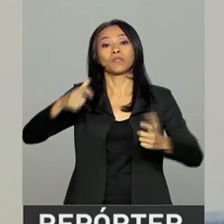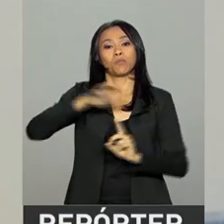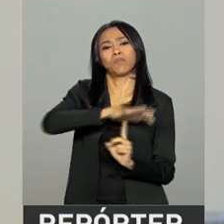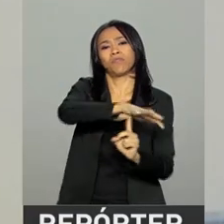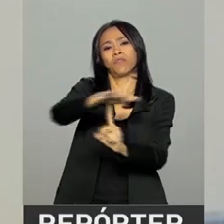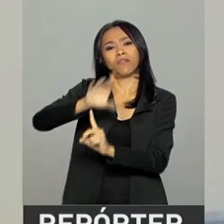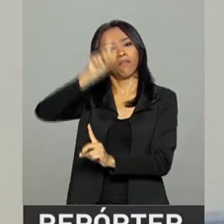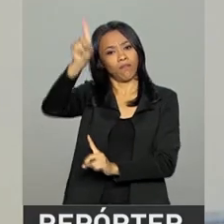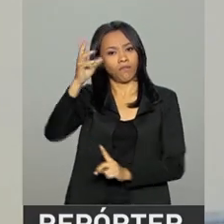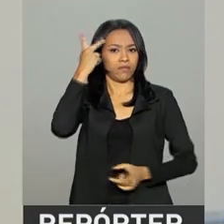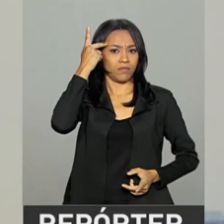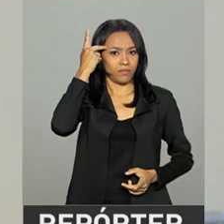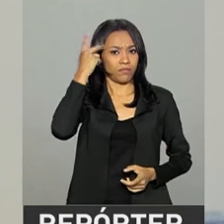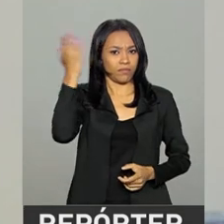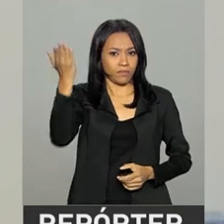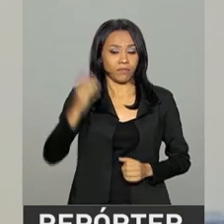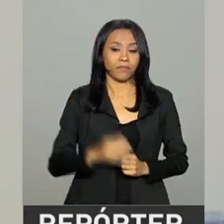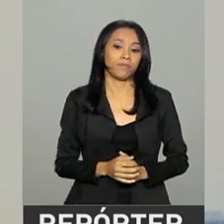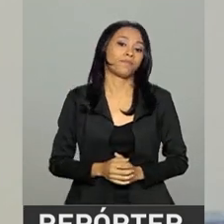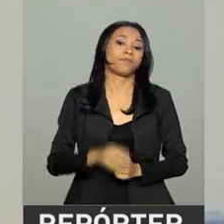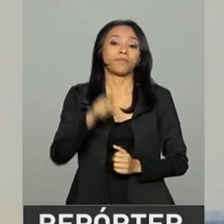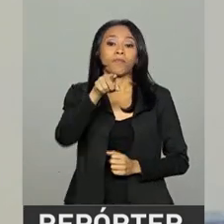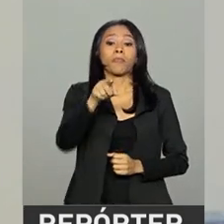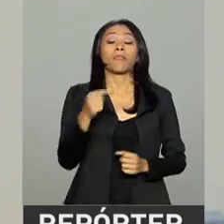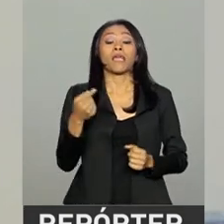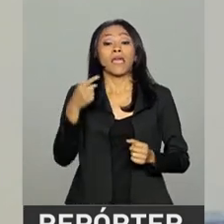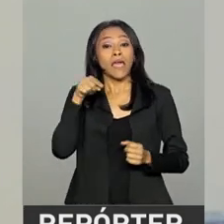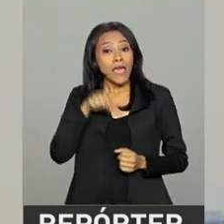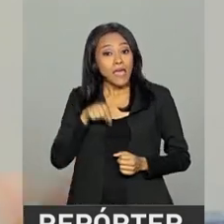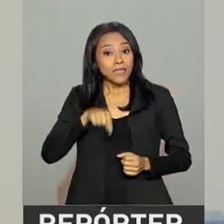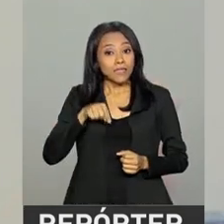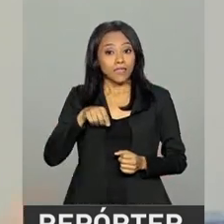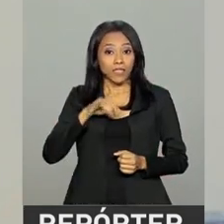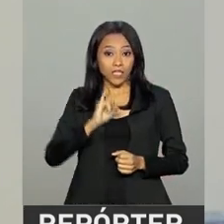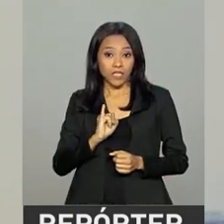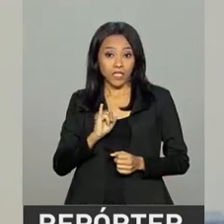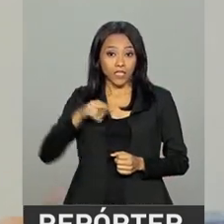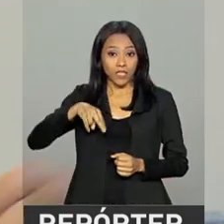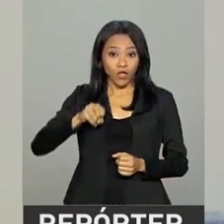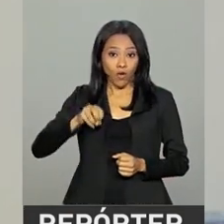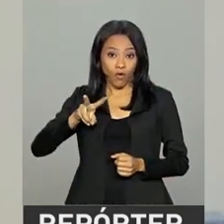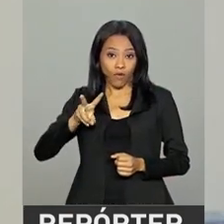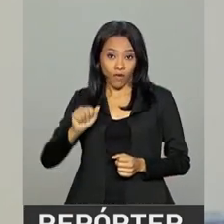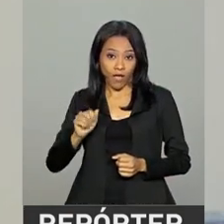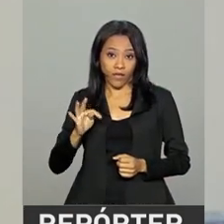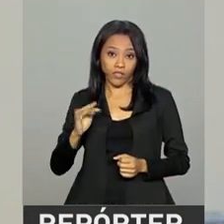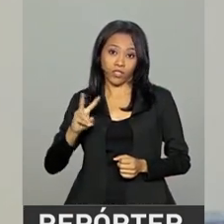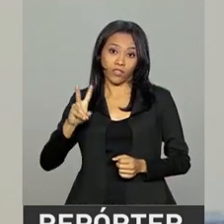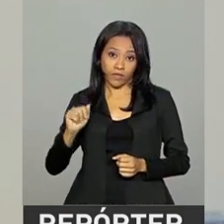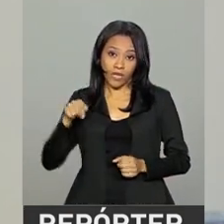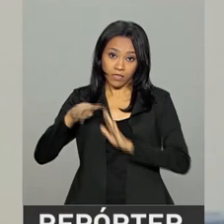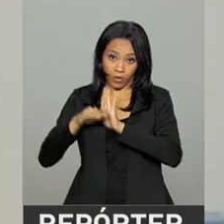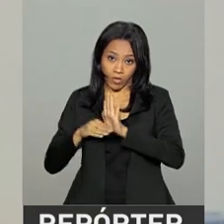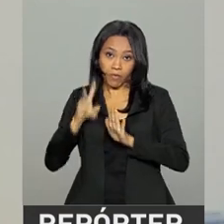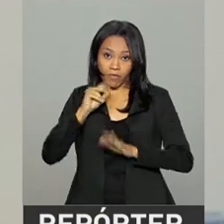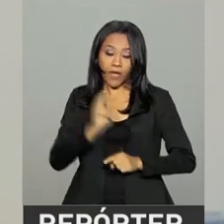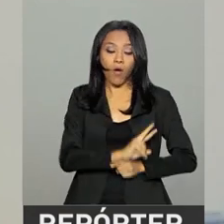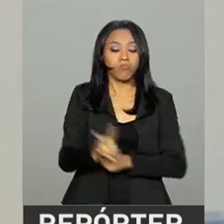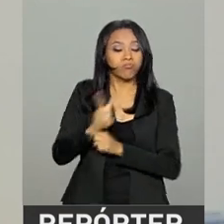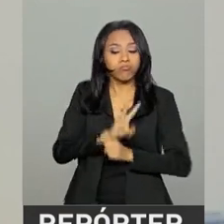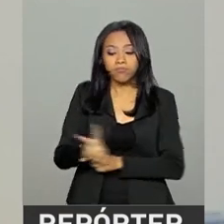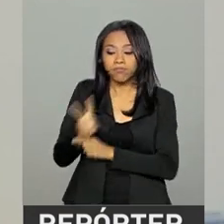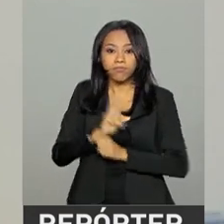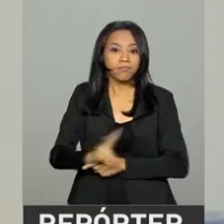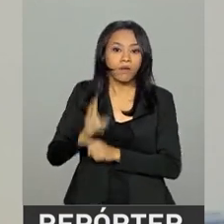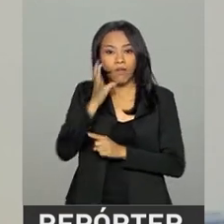a grande novidade é que o inovativo vai fazer o acompanhamento das estátuas posterior ao de modelar essa apresentação então a gente